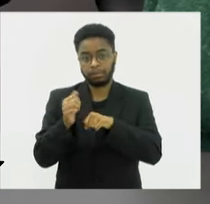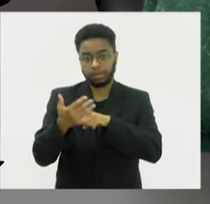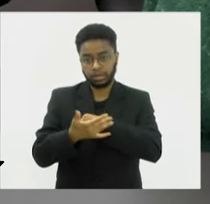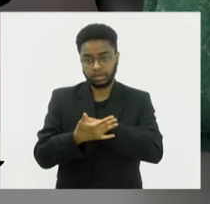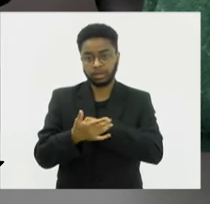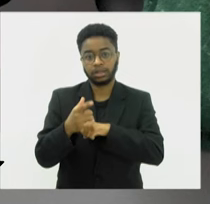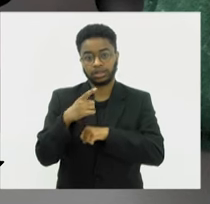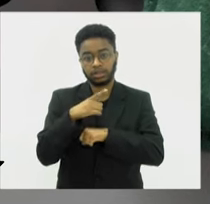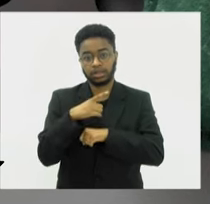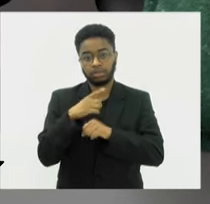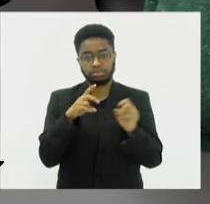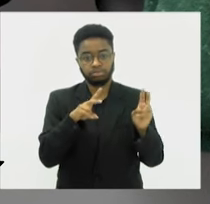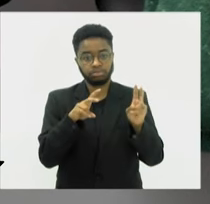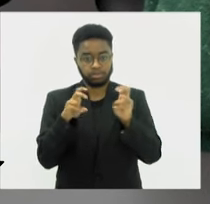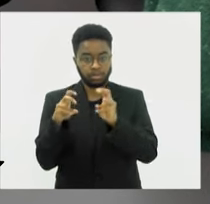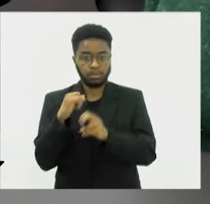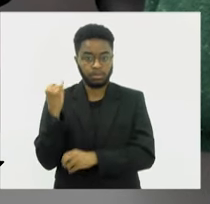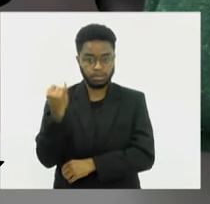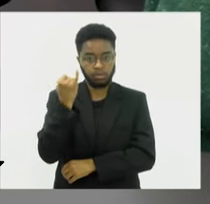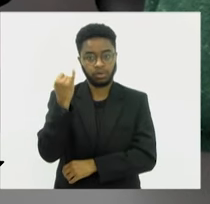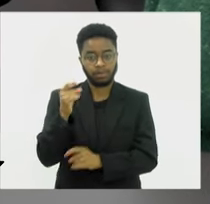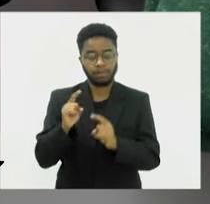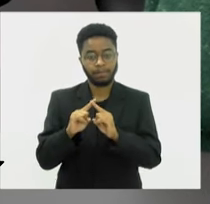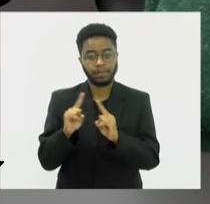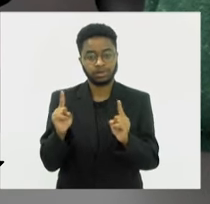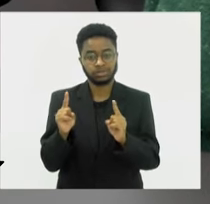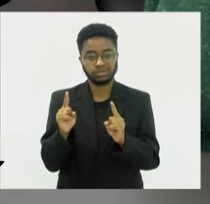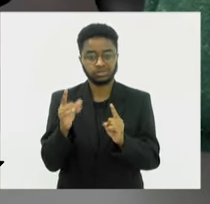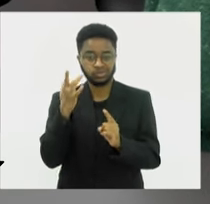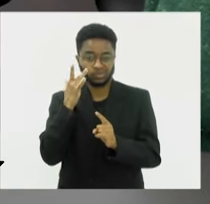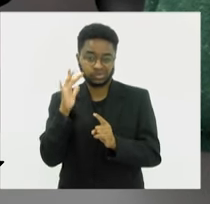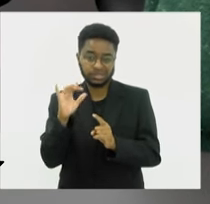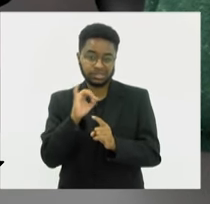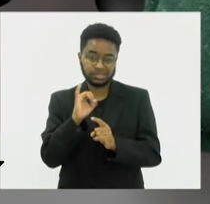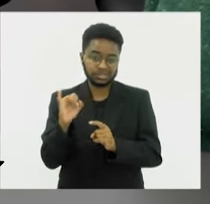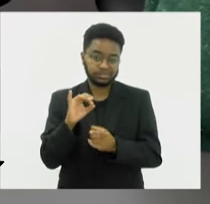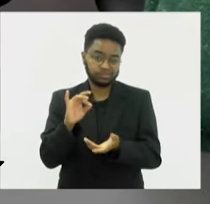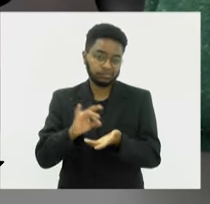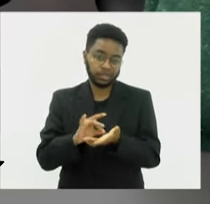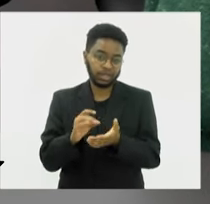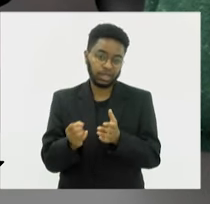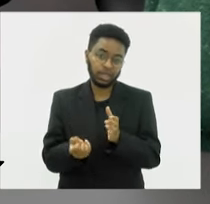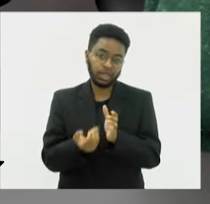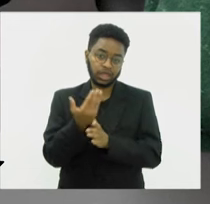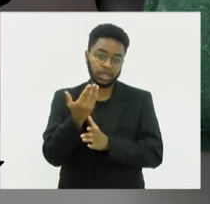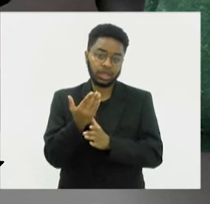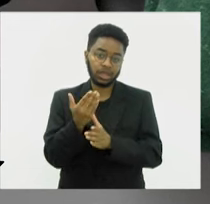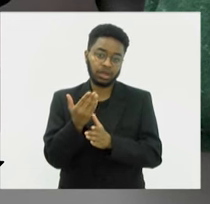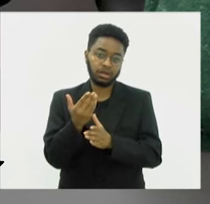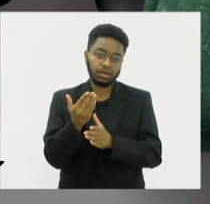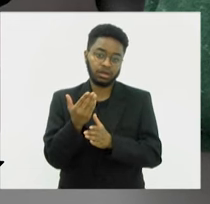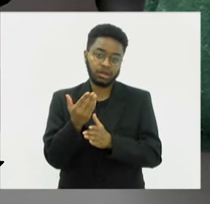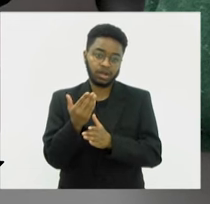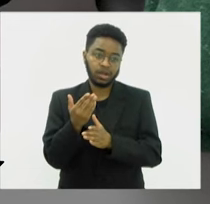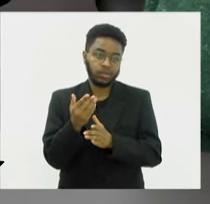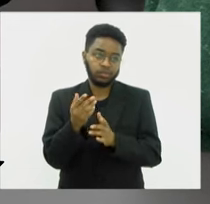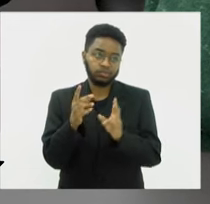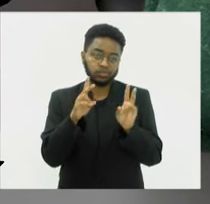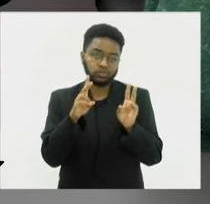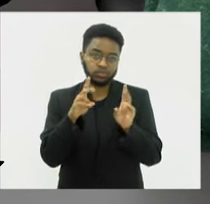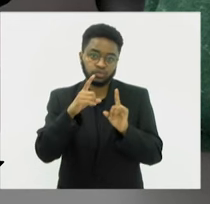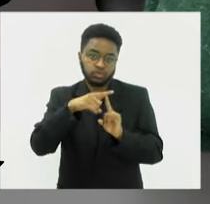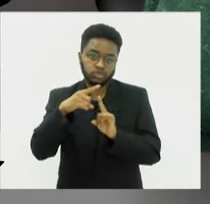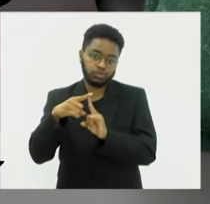um evento relevante, eu não sei se ela exatamente cria uma condição ímpar com relação a outras famílias que vivem algum tipo de